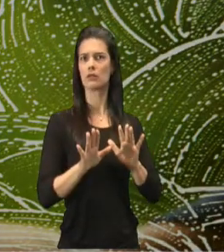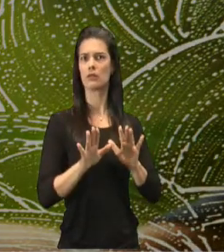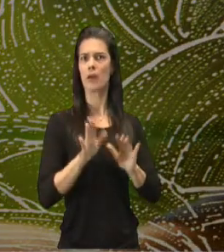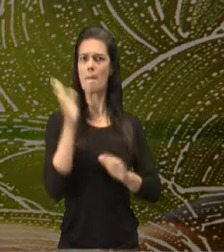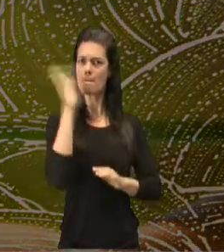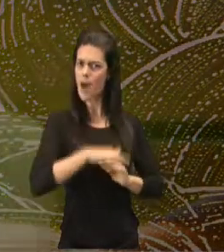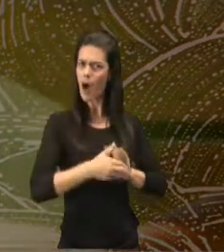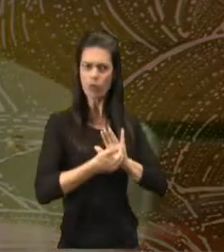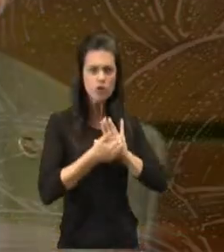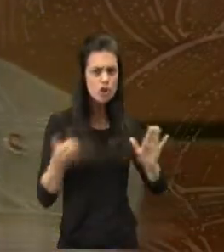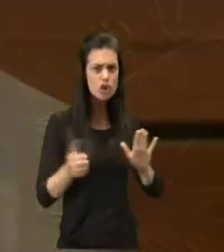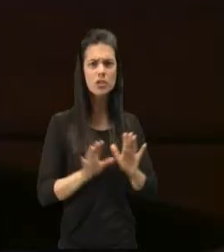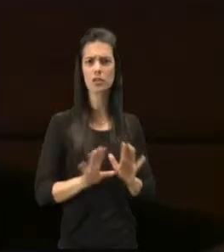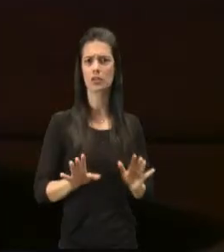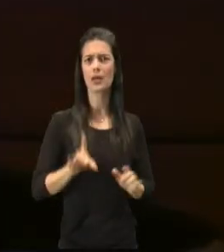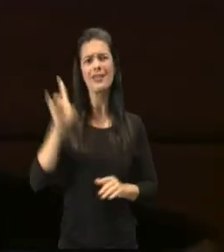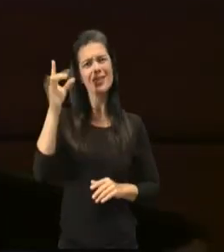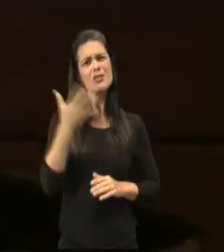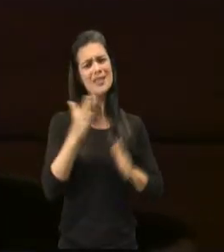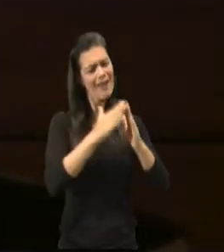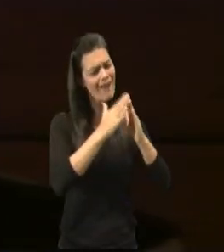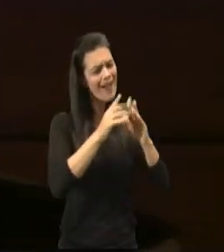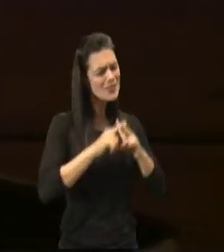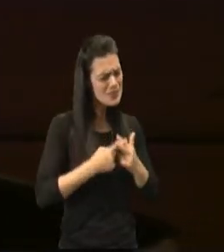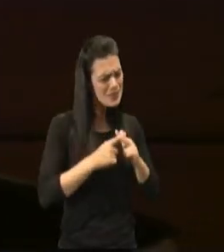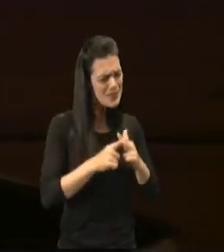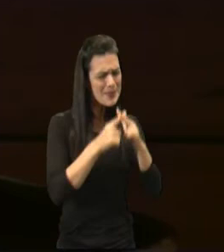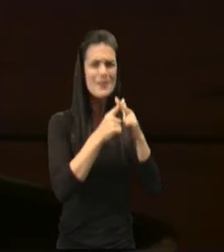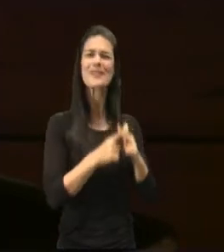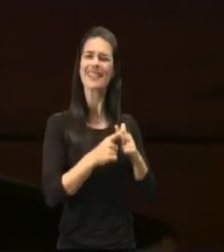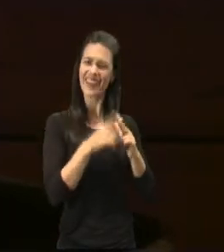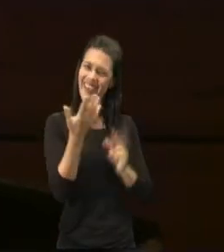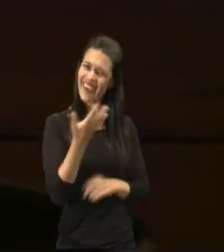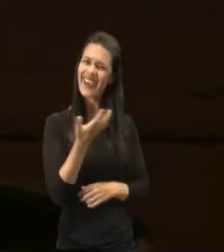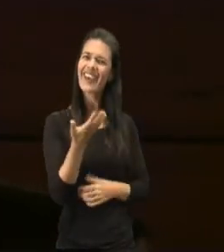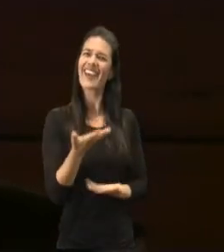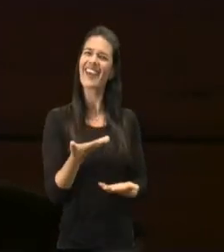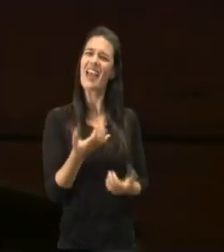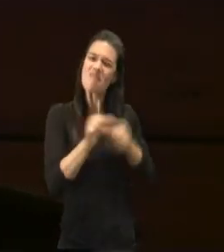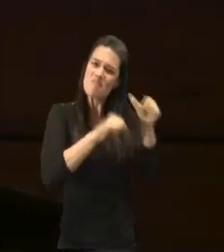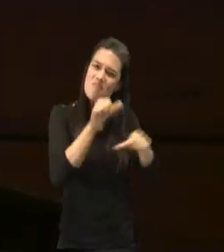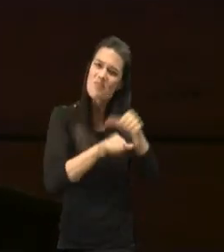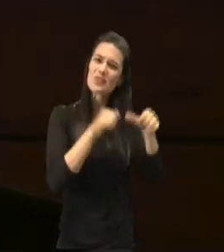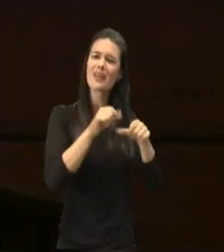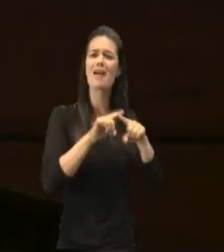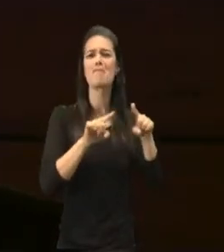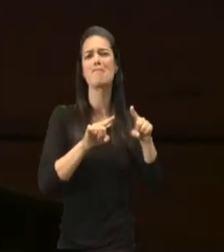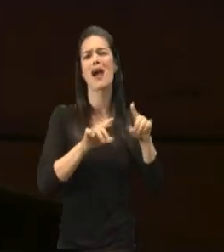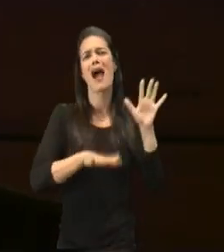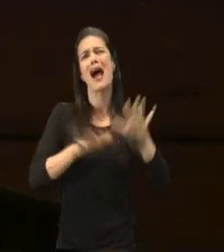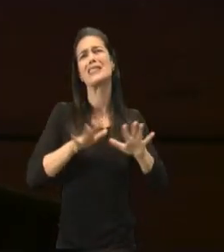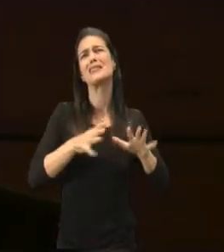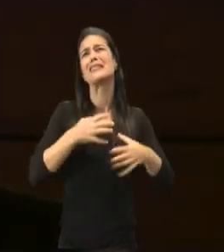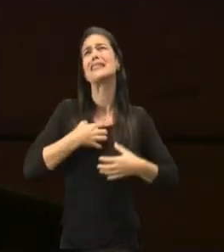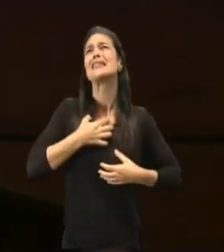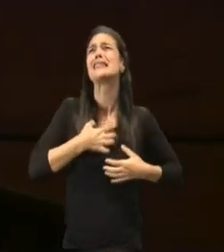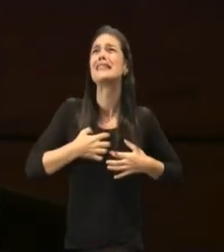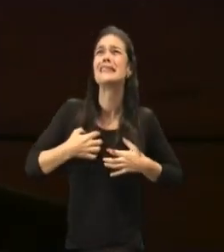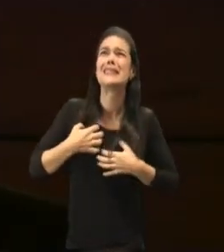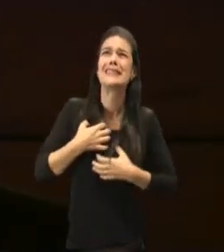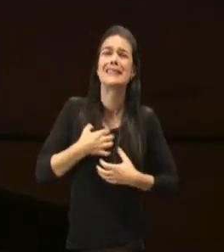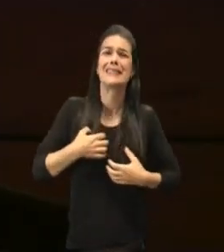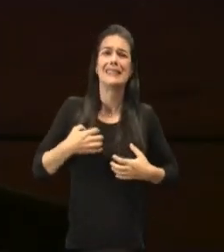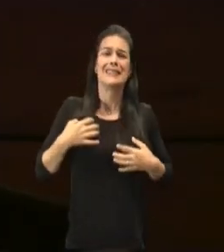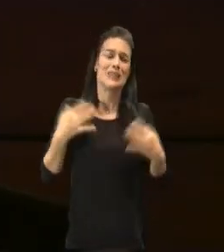quer restaurar a nossa casa, Deus quer restaurar a nossa família, mas muitas vezes o processo é doloroso, angustiante. Todos